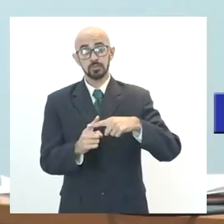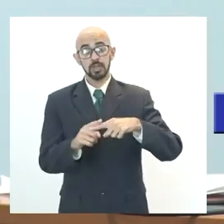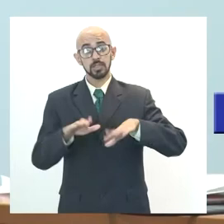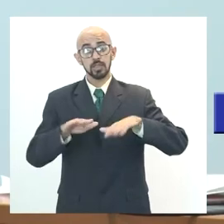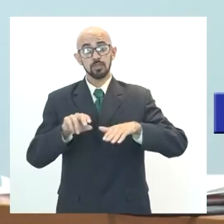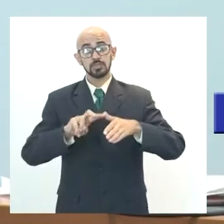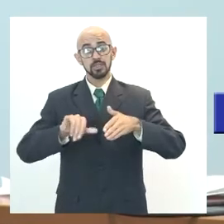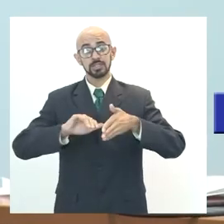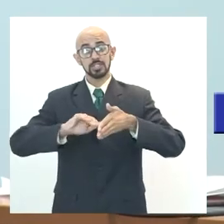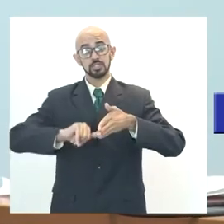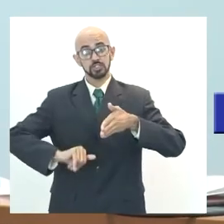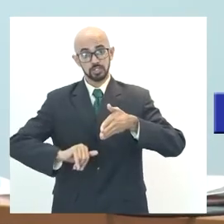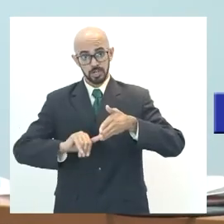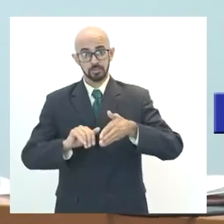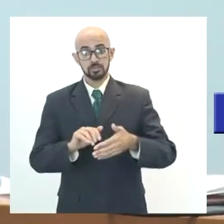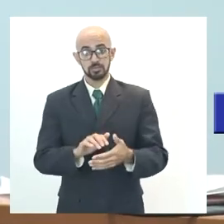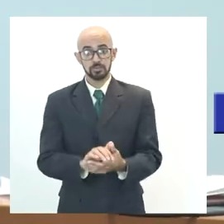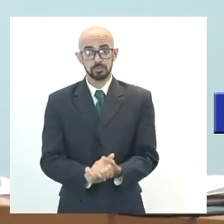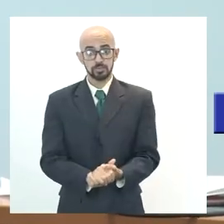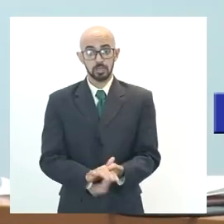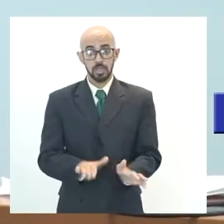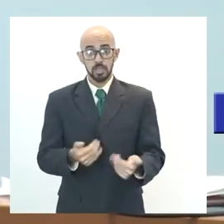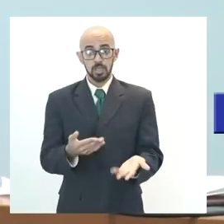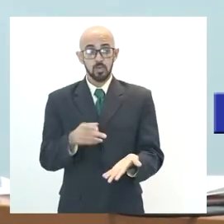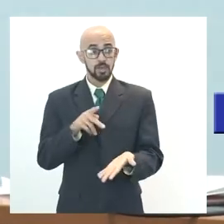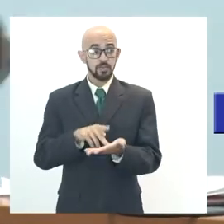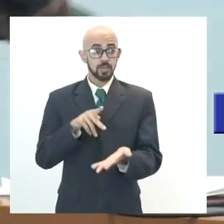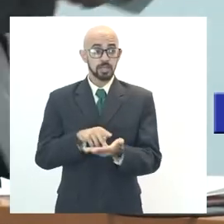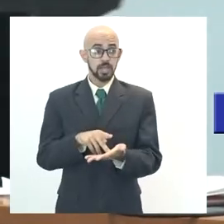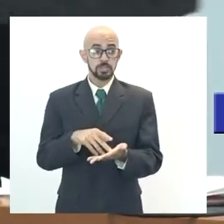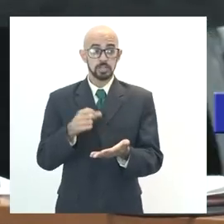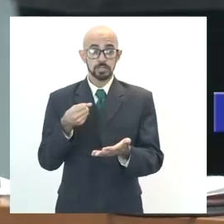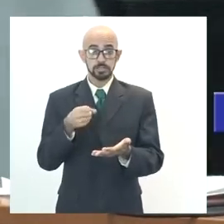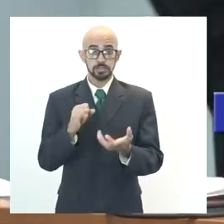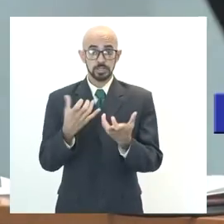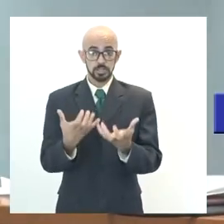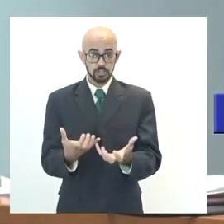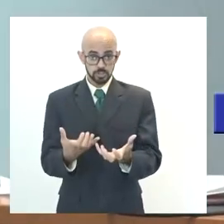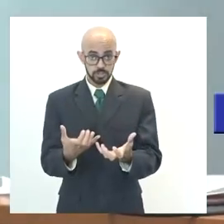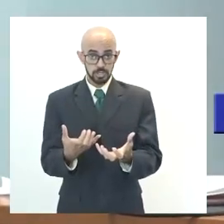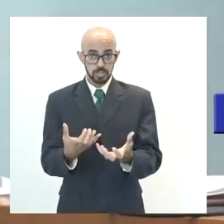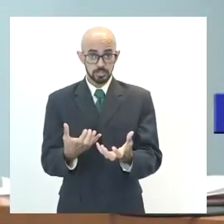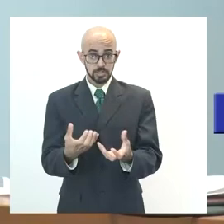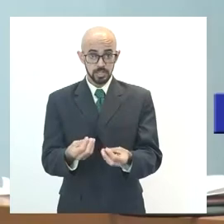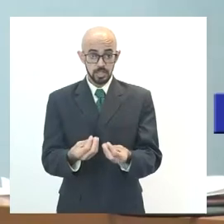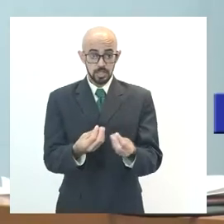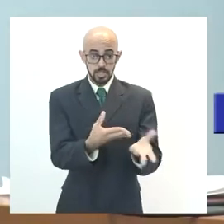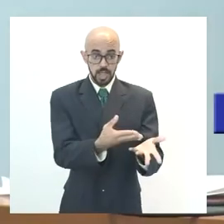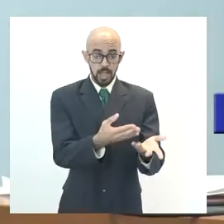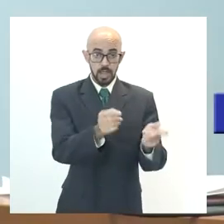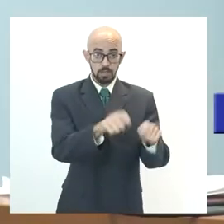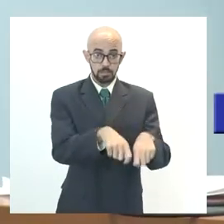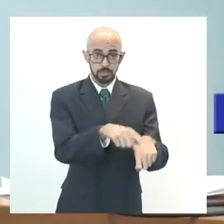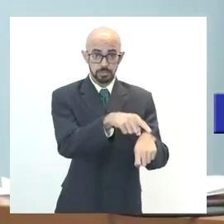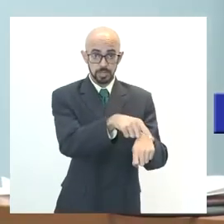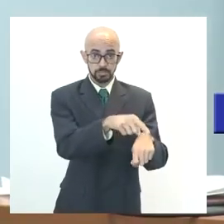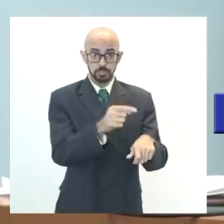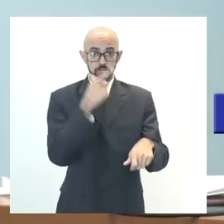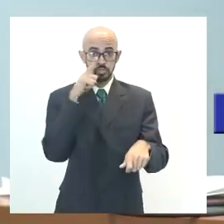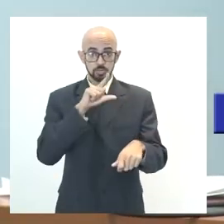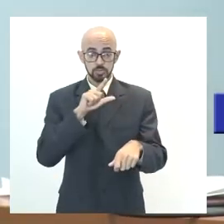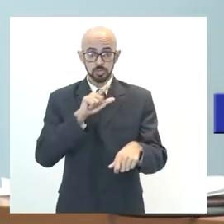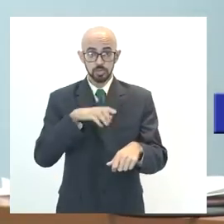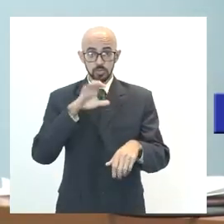sairá de pauta então a verdade é que se você quisesse realmente prover recursos suficiente para ter um estado de bem